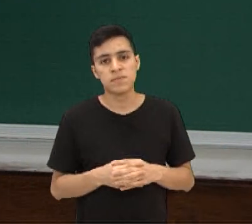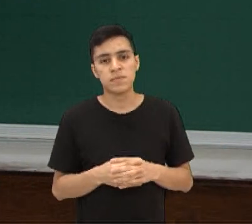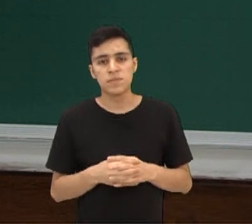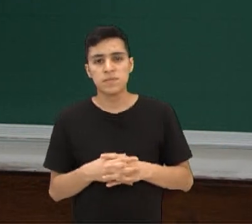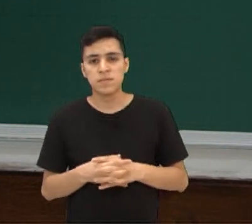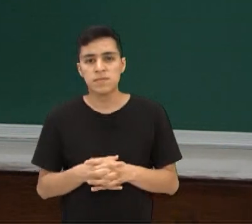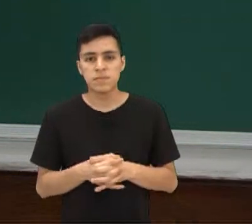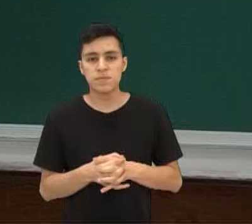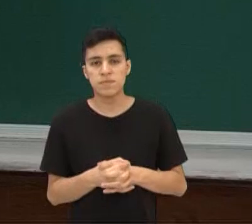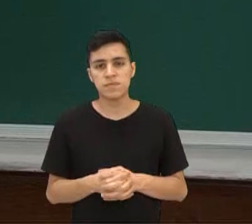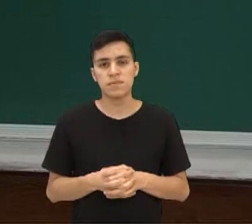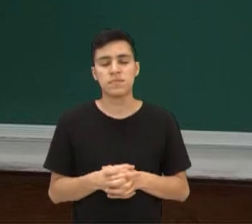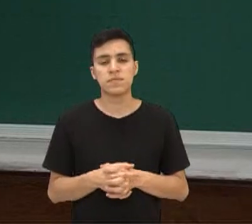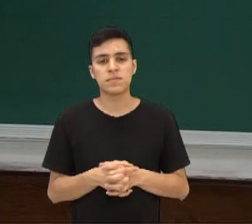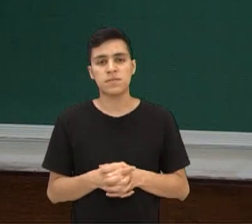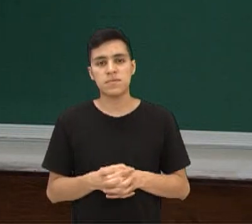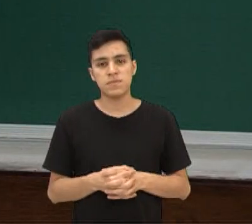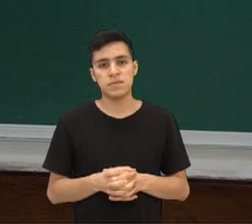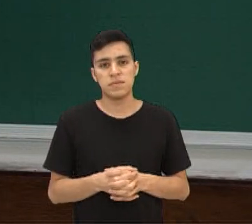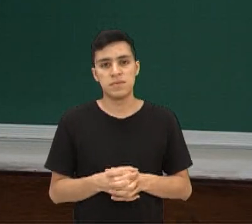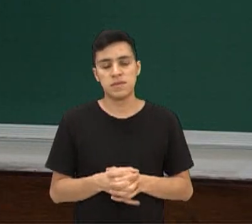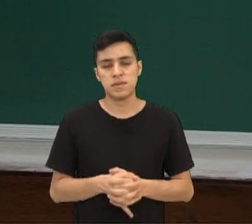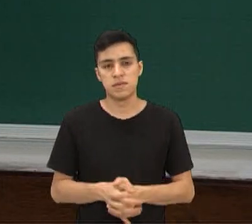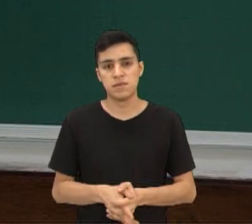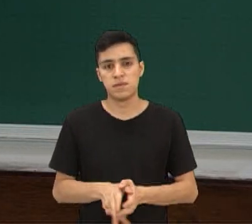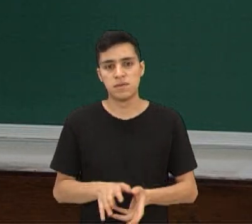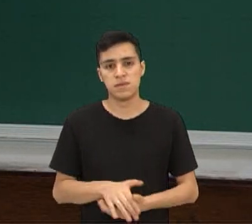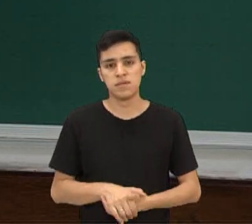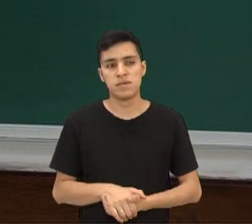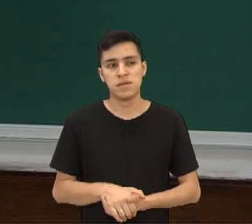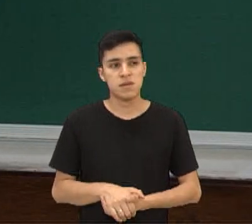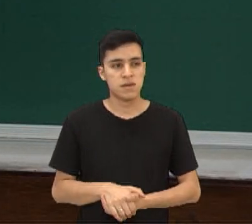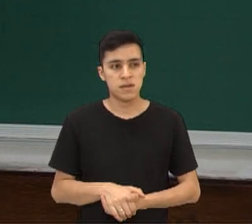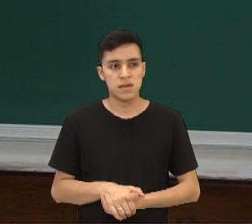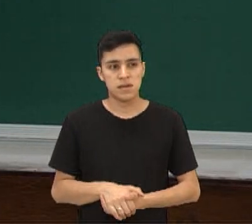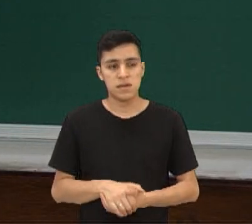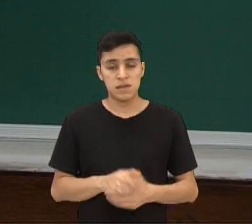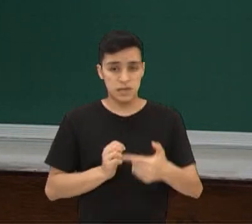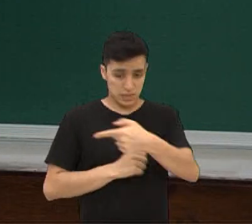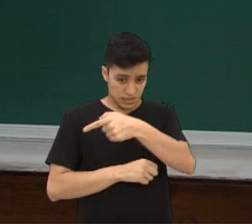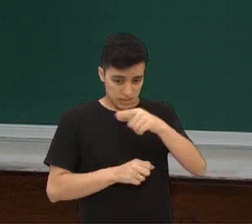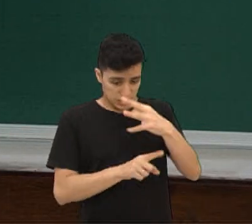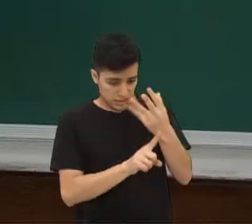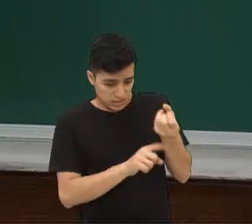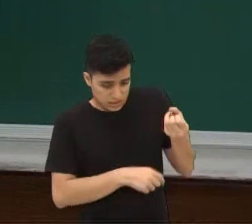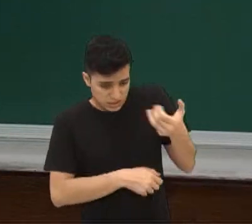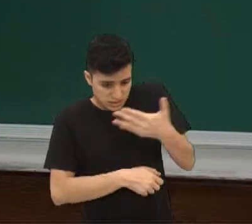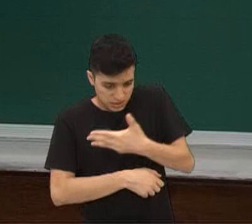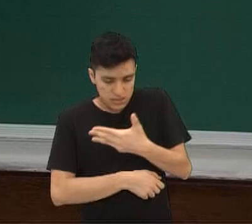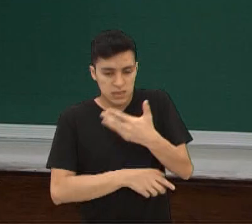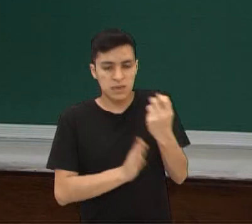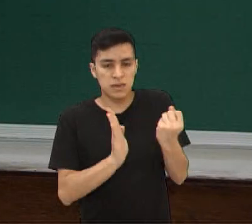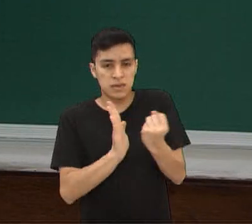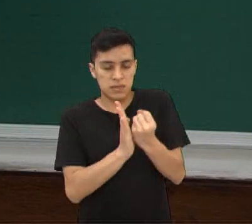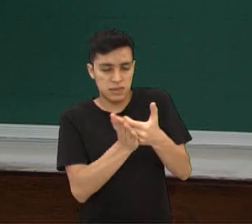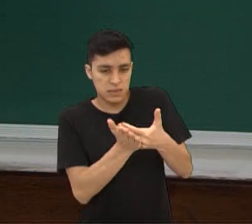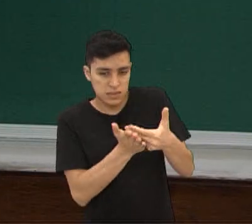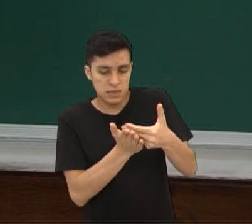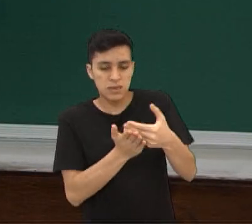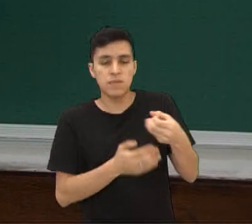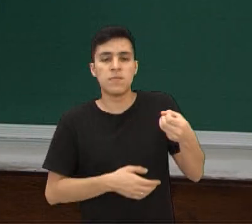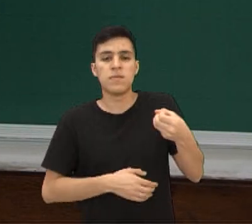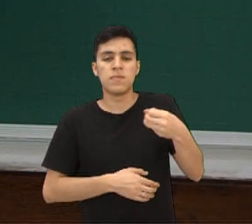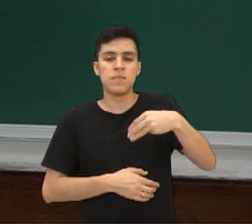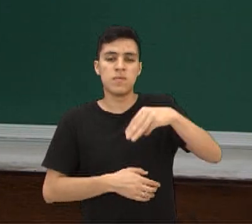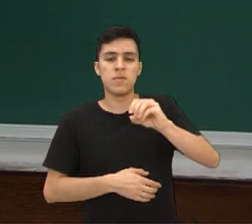that took place in São Paulo in 1922. Então, a Semana de Arte Moderna marcou o início do modernismo no